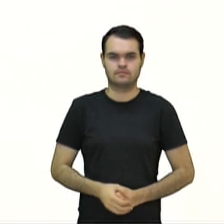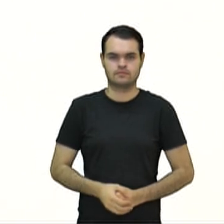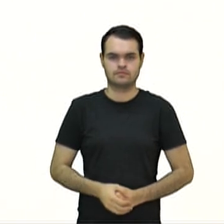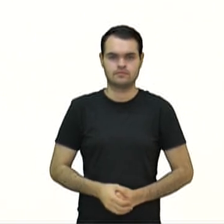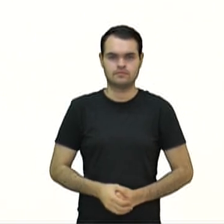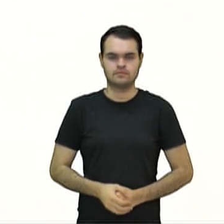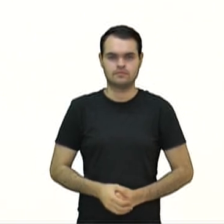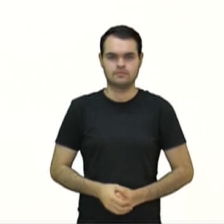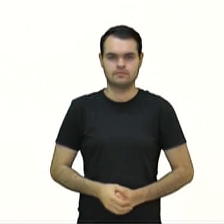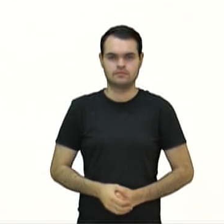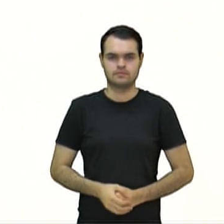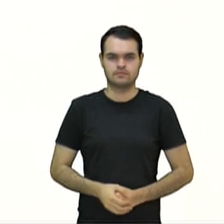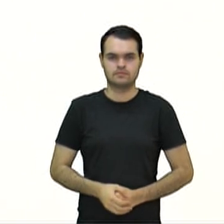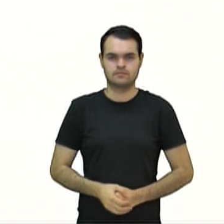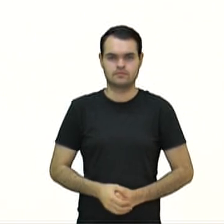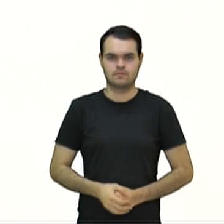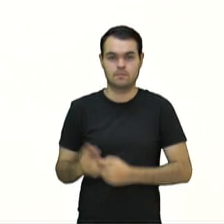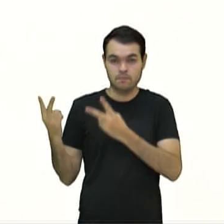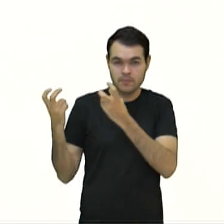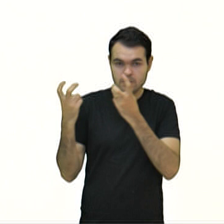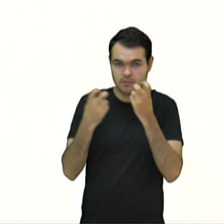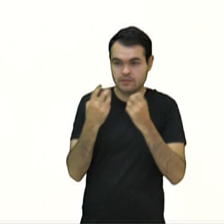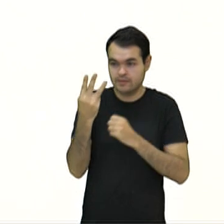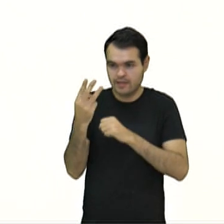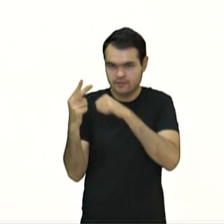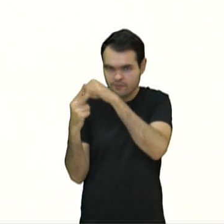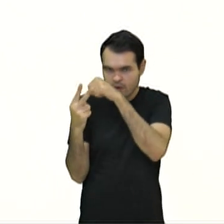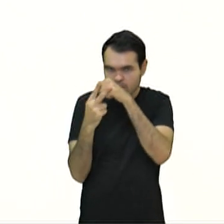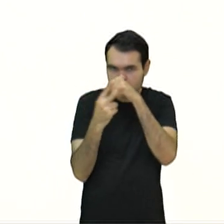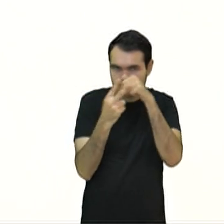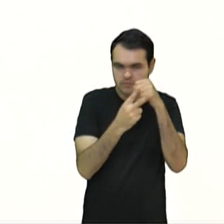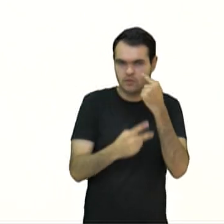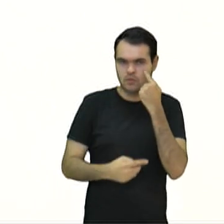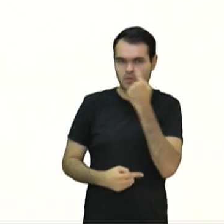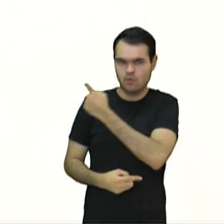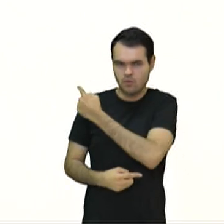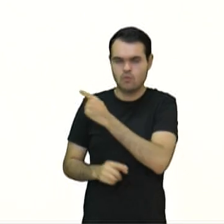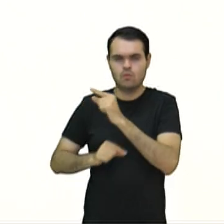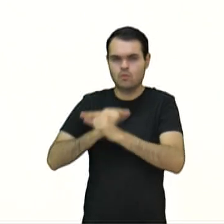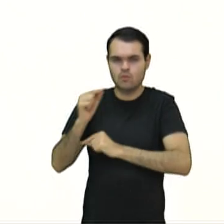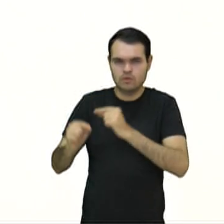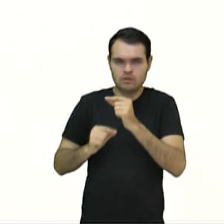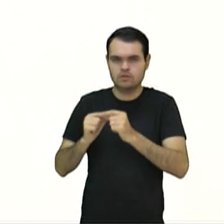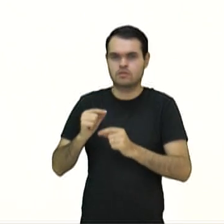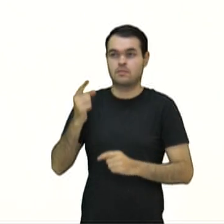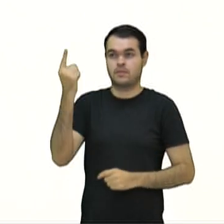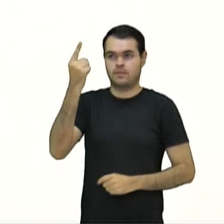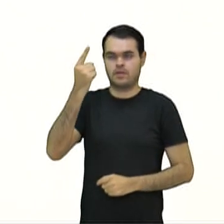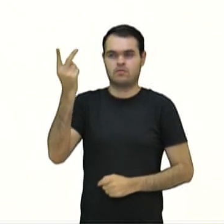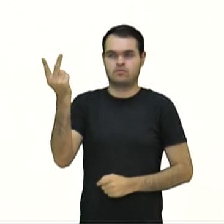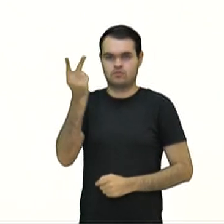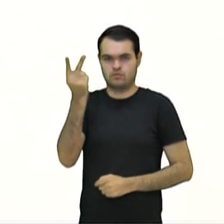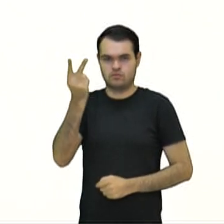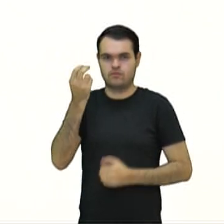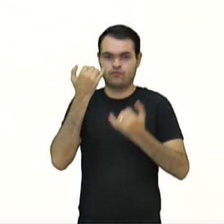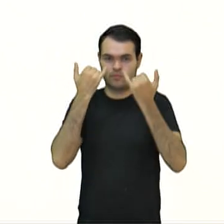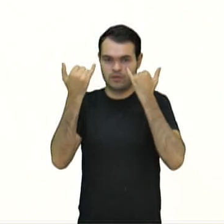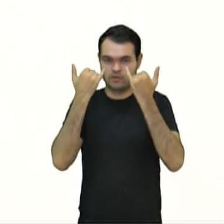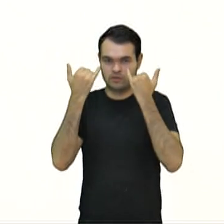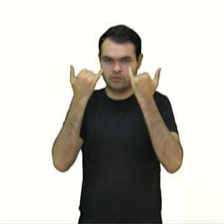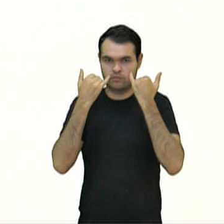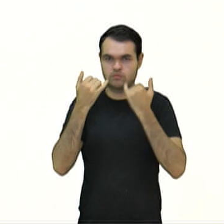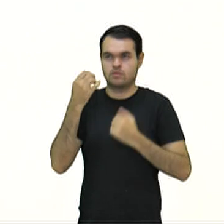verbs, buy, go e make, are. Então vejam, o que os dois têm em comum? Nós temos as informações. They